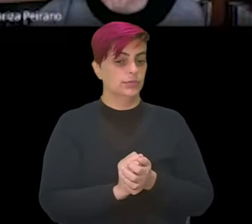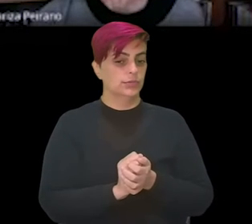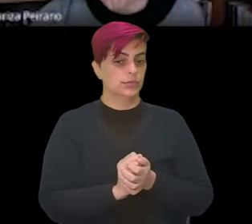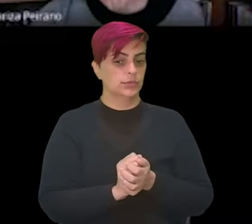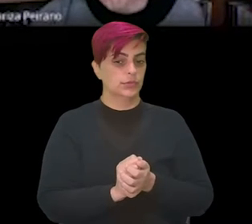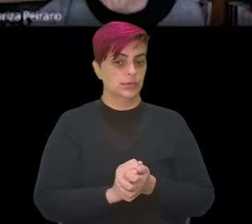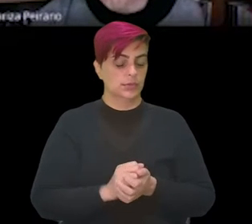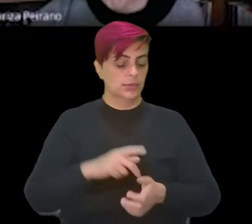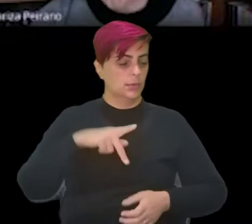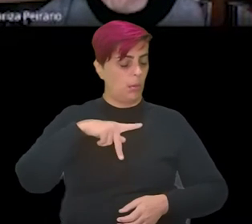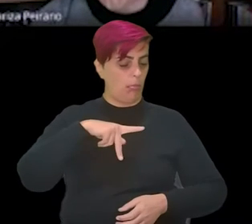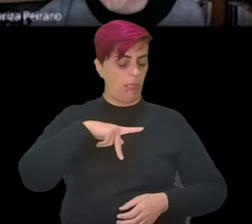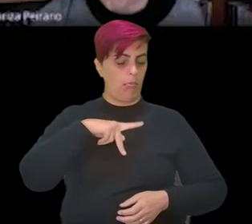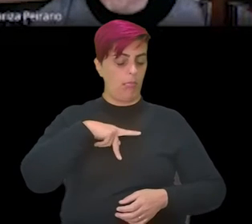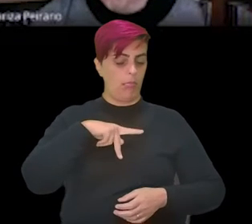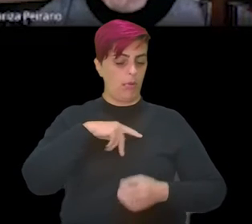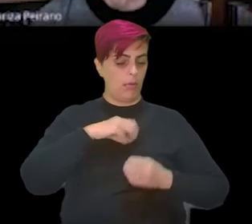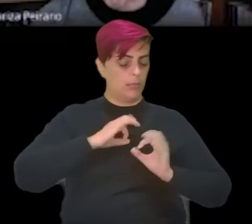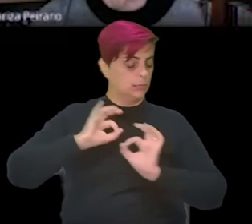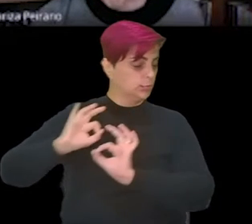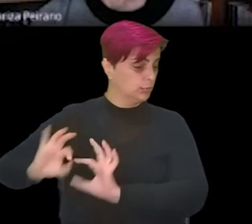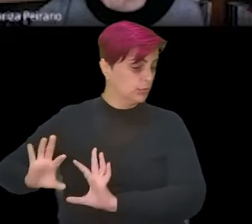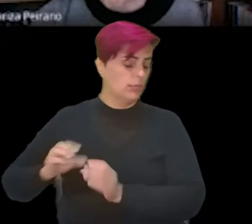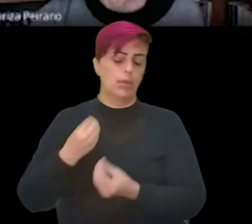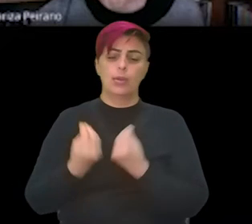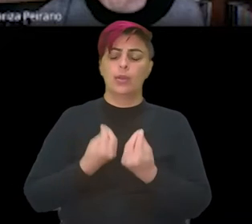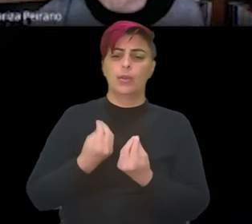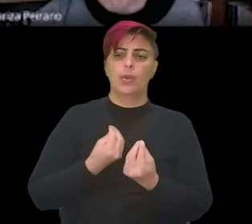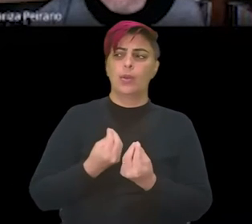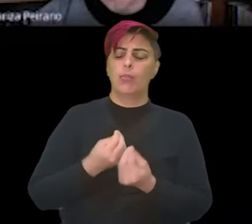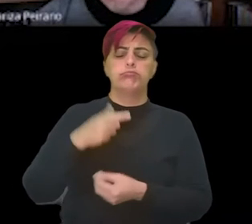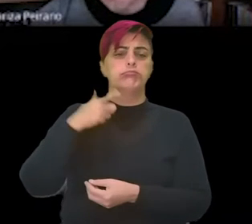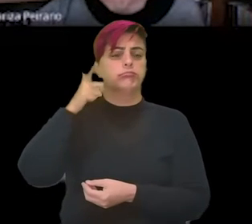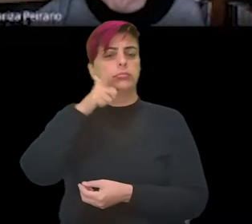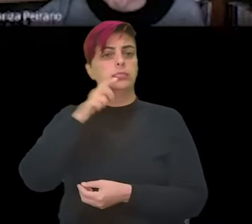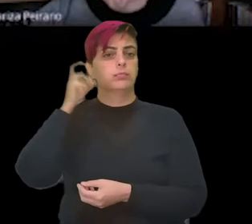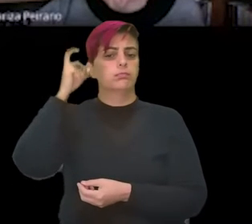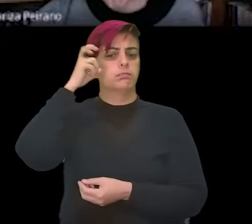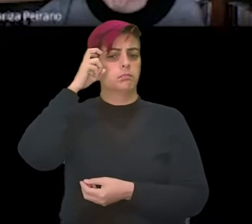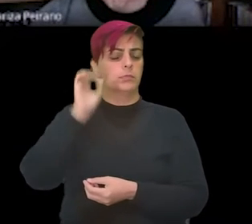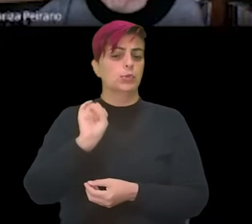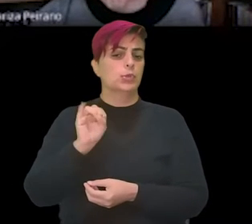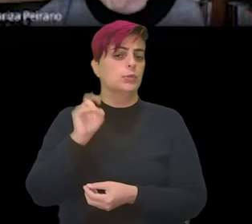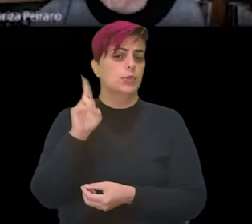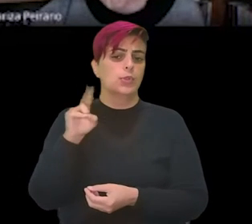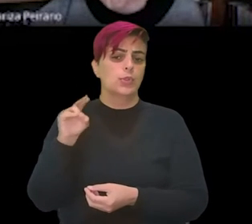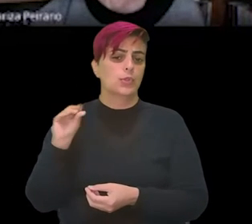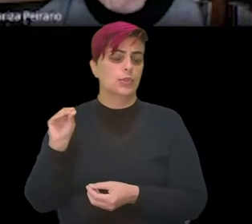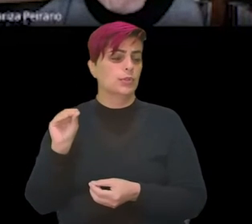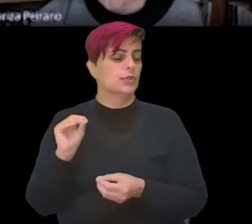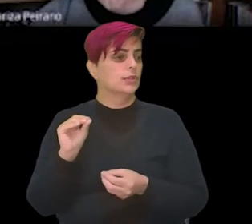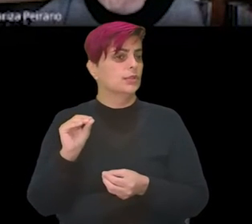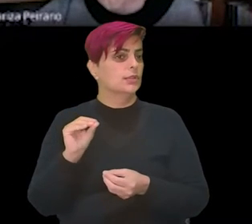Não poderemos chegar à sabedoria e conhecermos a nós mesmos se nunca deixarmos